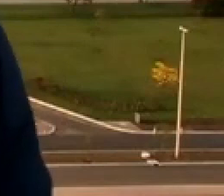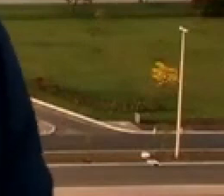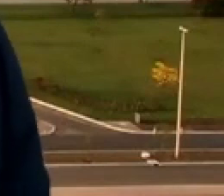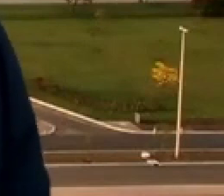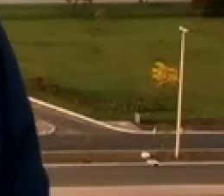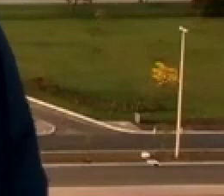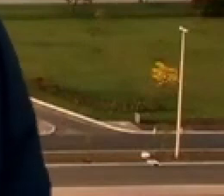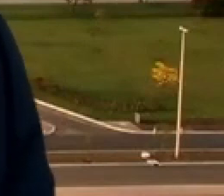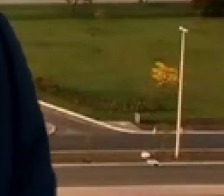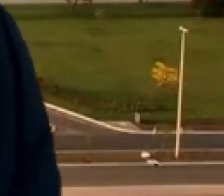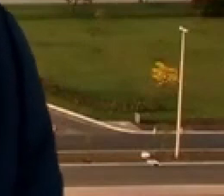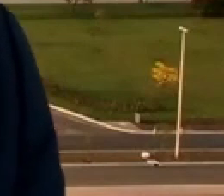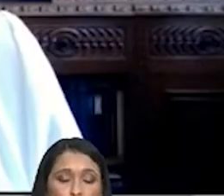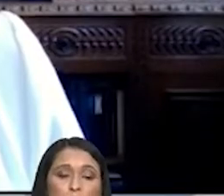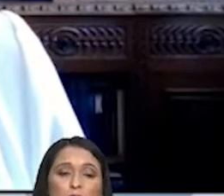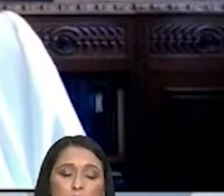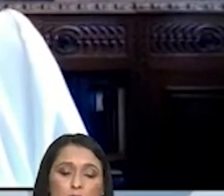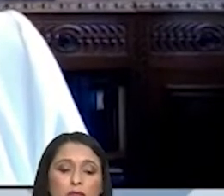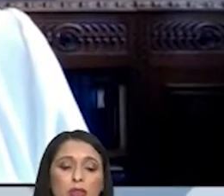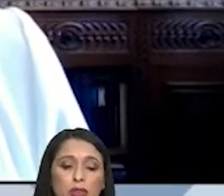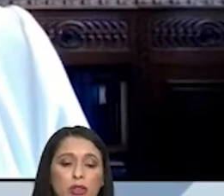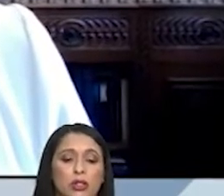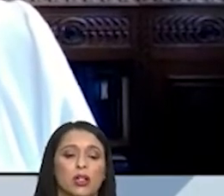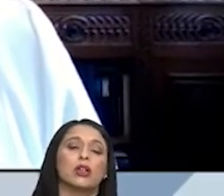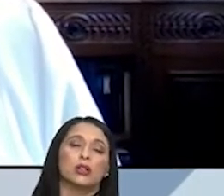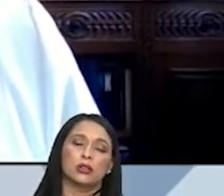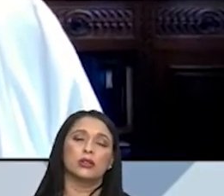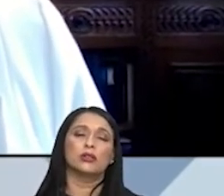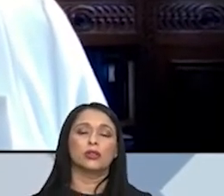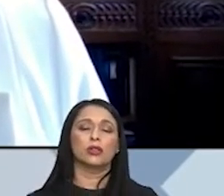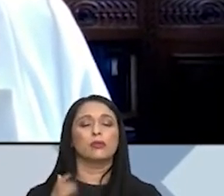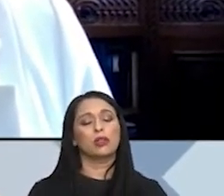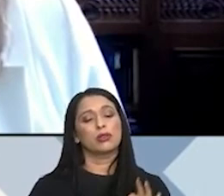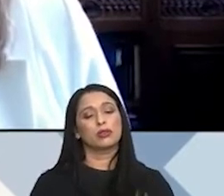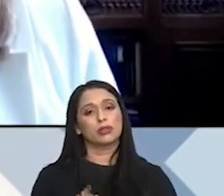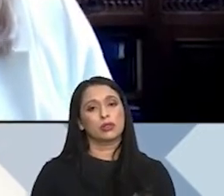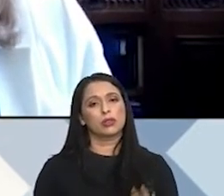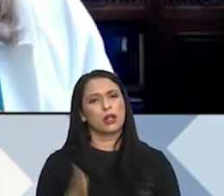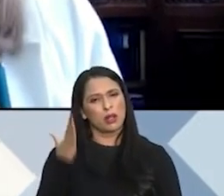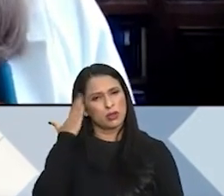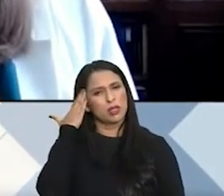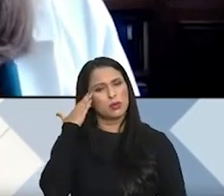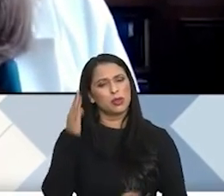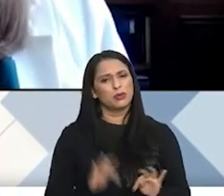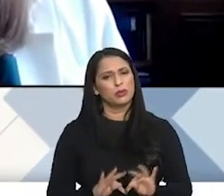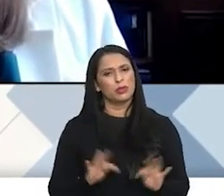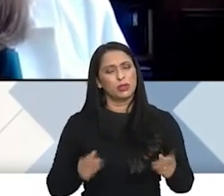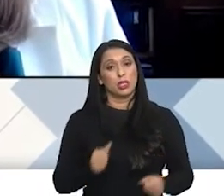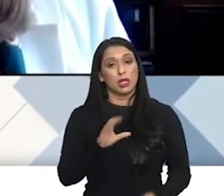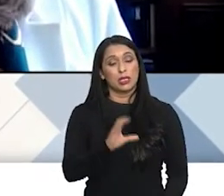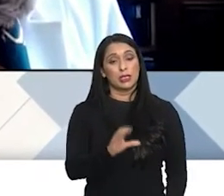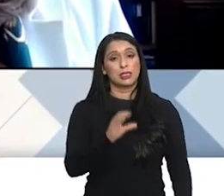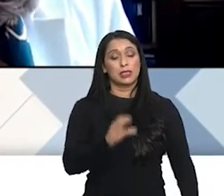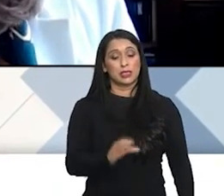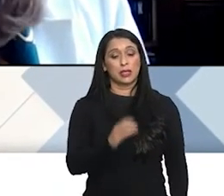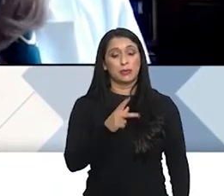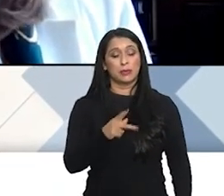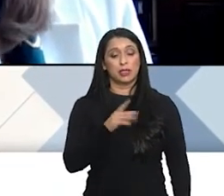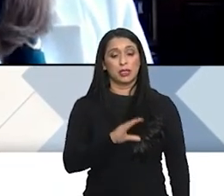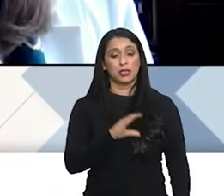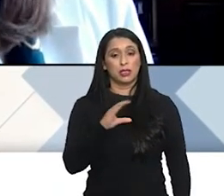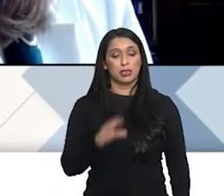na sua região. A ministra do STJ, Suzete Magalhães, também conduziu um dos debates e falou sobre